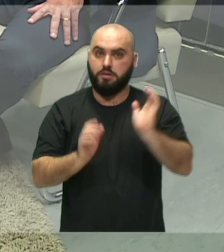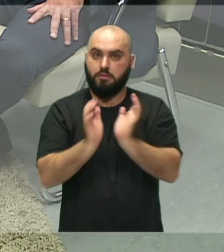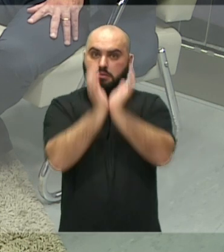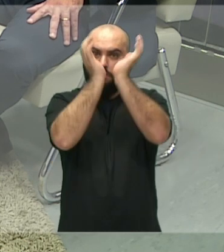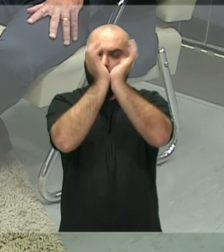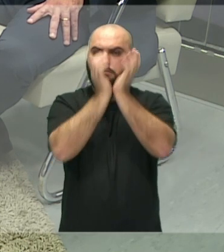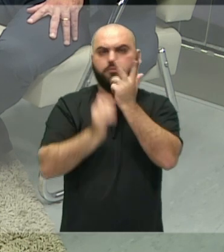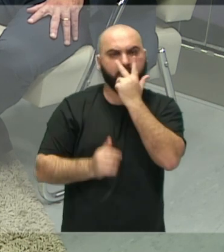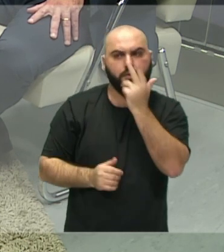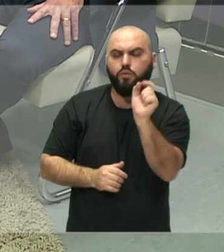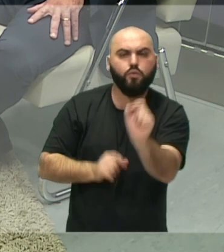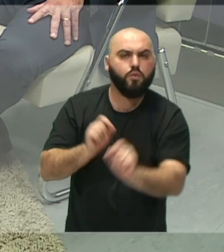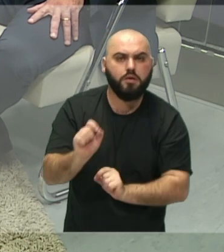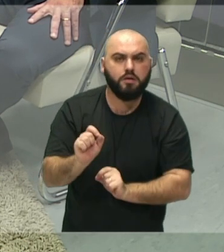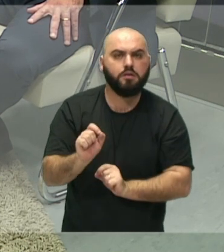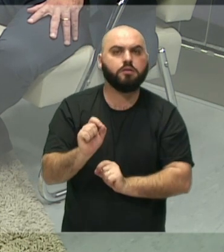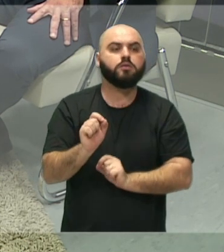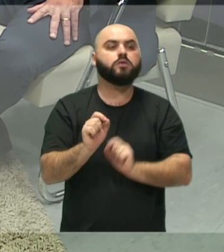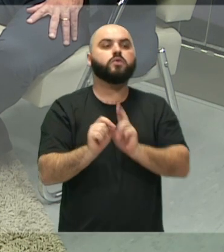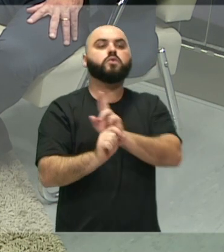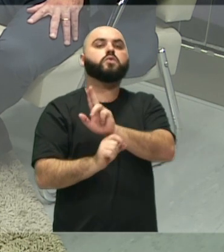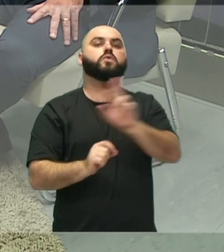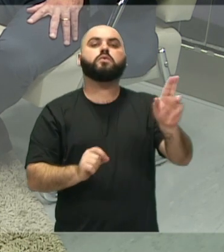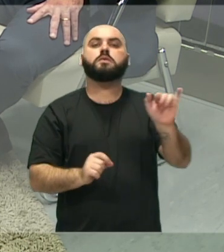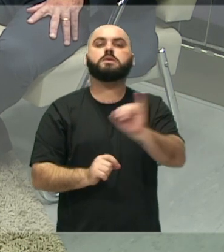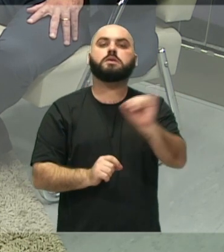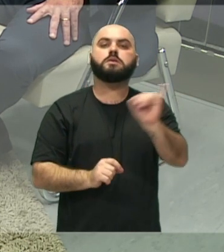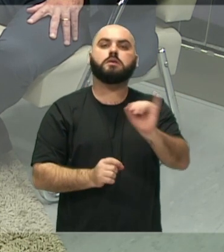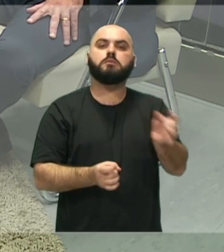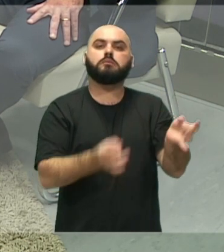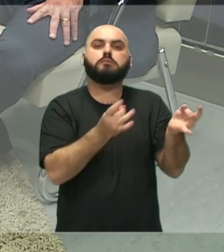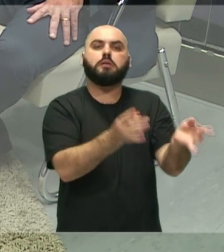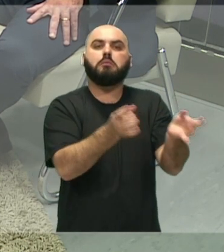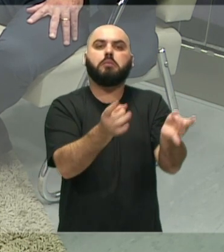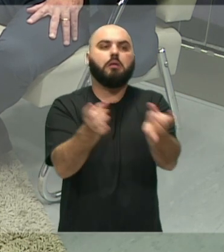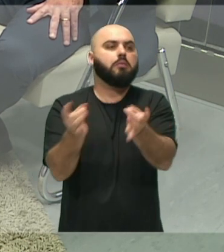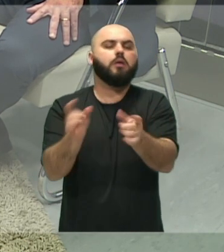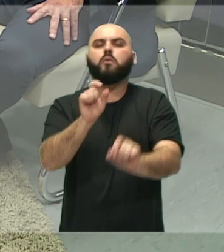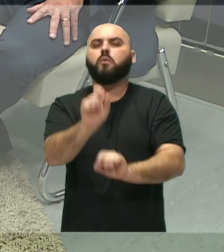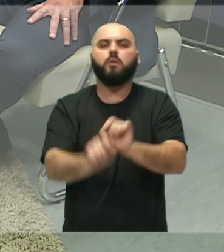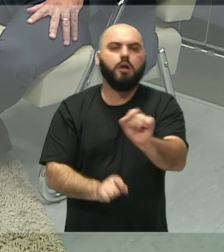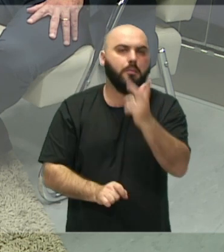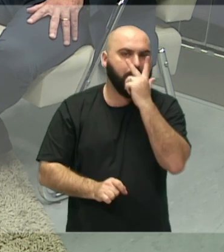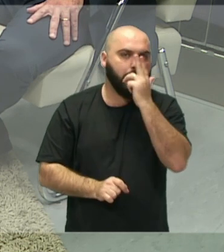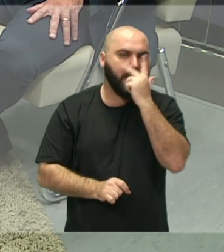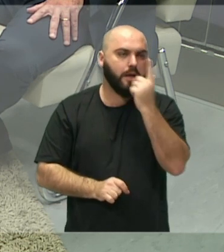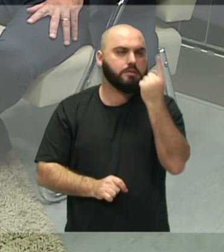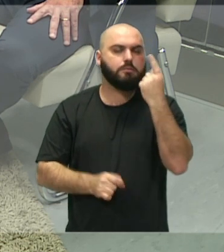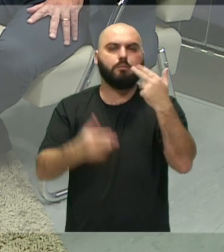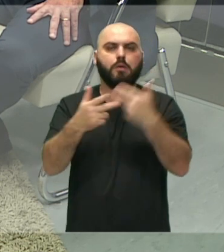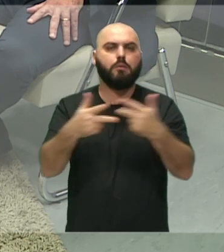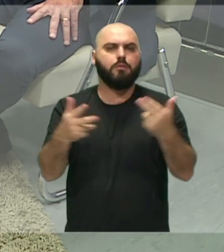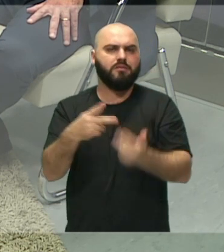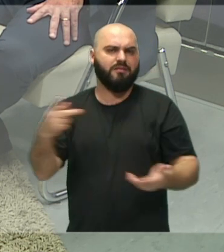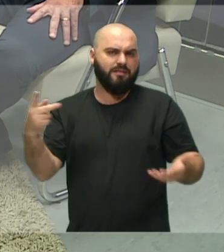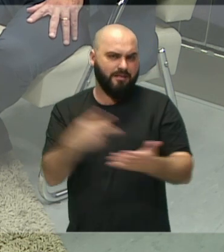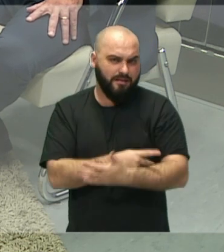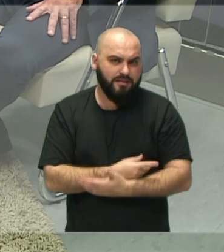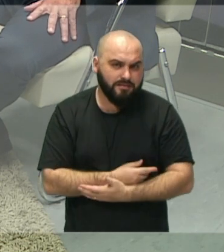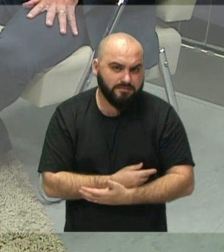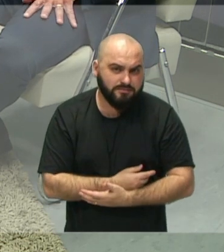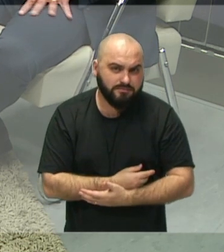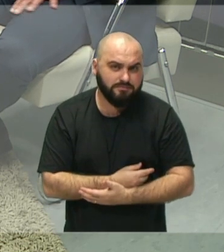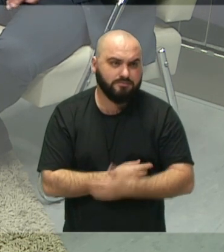acaba projetando o nome Itajaí e vendendo uma imagem de algo que não existe, né, de